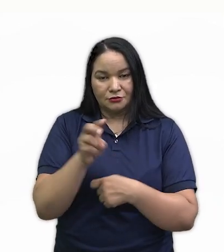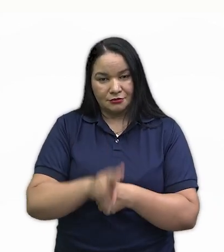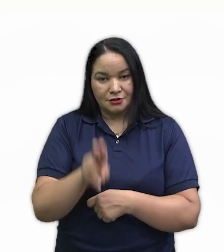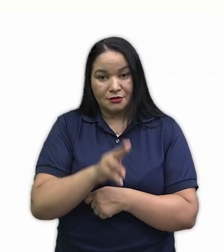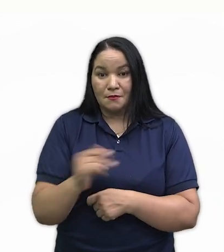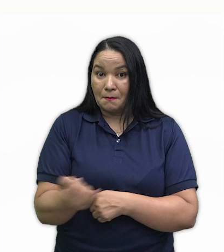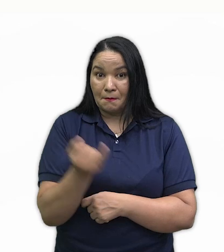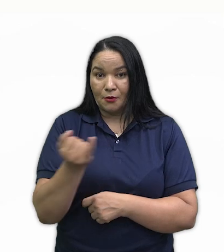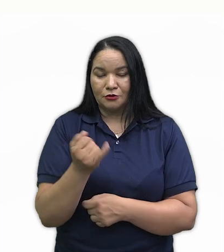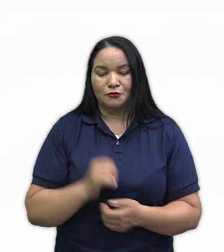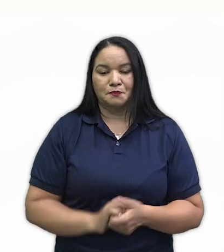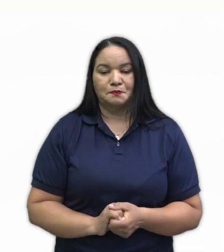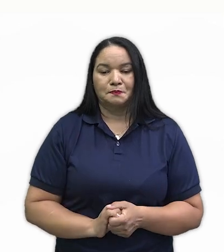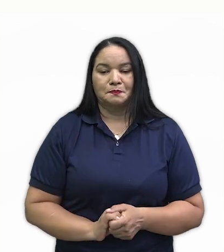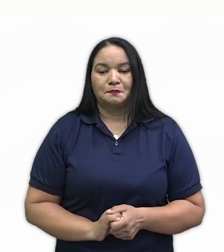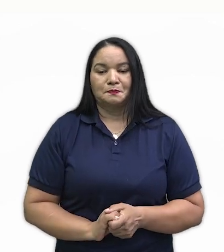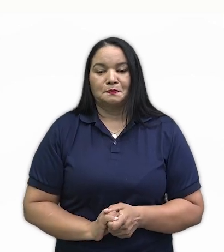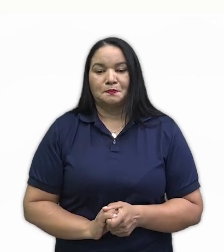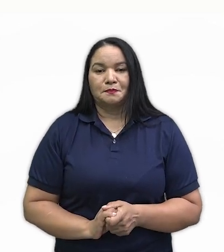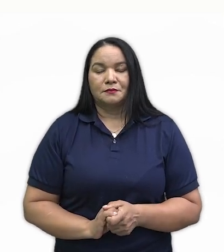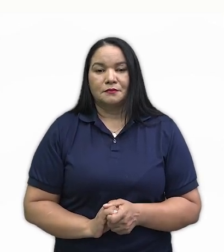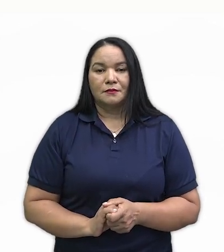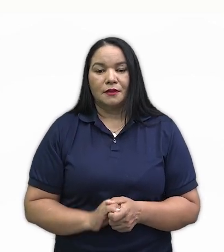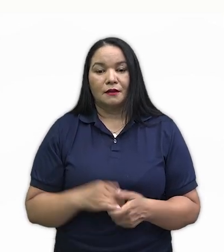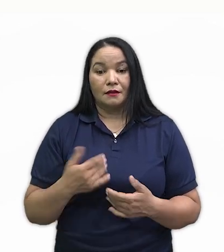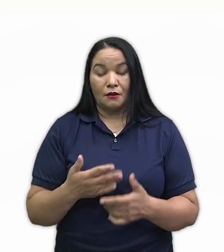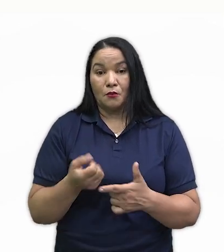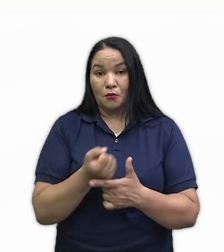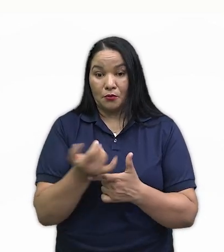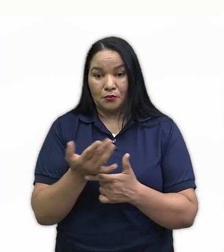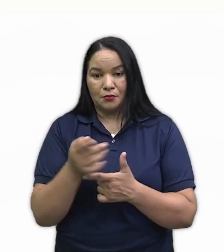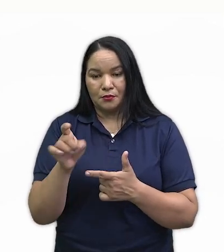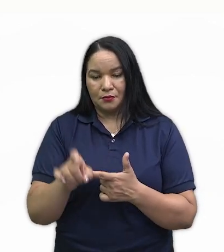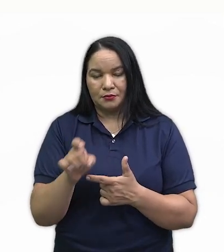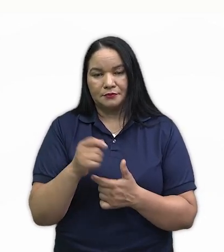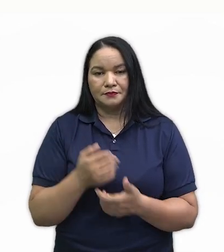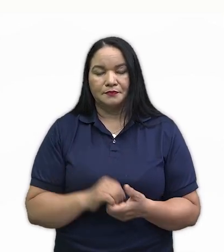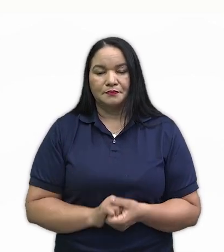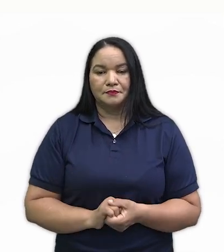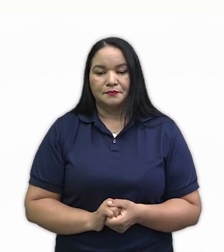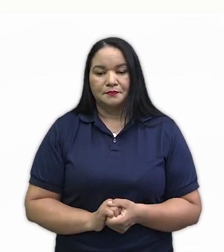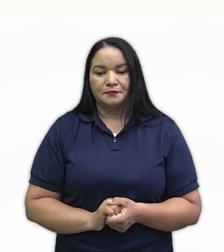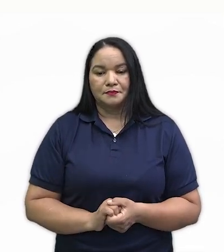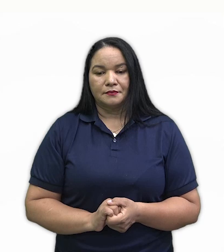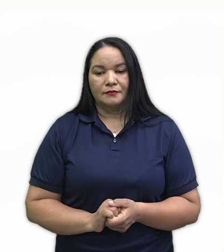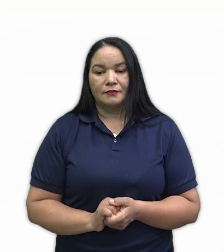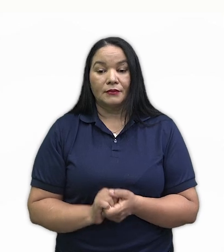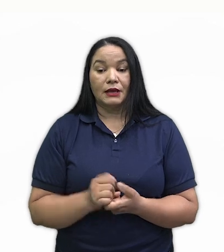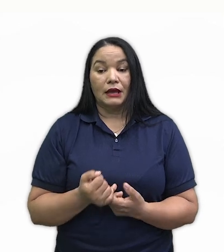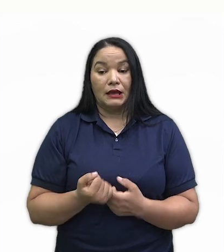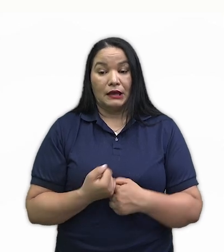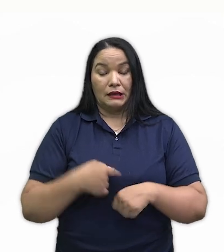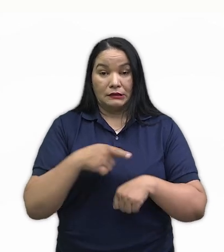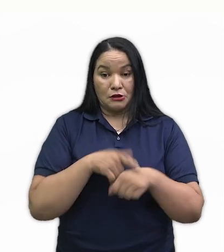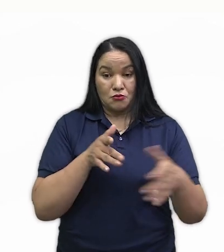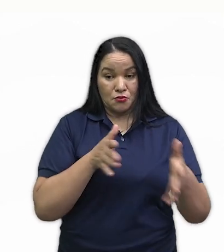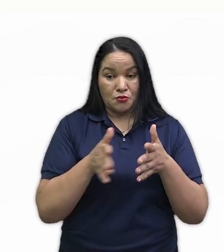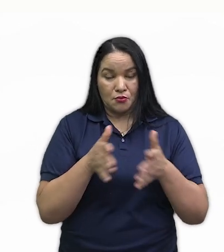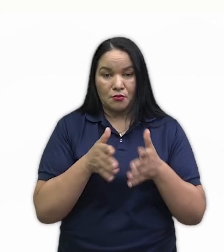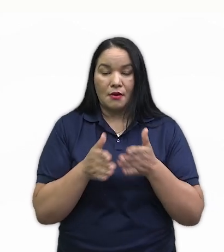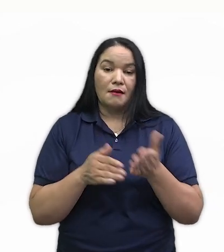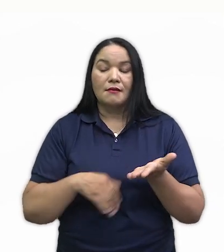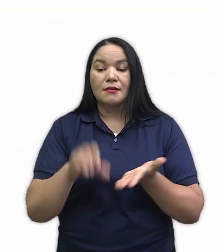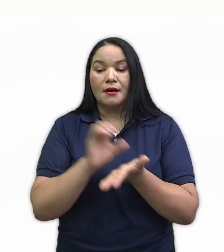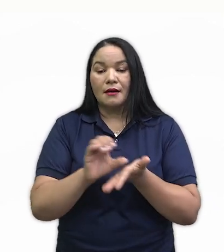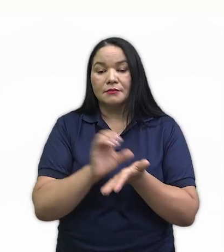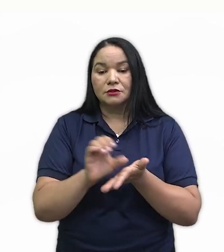muito importante. A sua, no caso, do logaritmo, tá? Vamos lá. Durante quanto tempo um capital deve